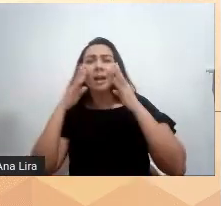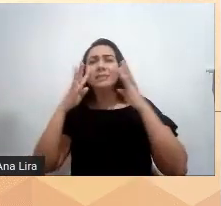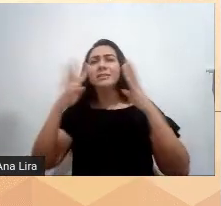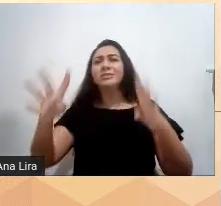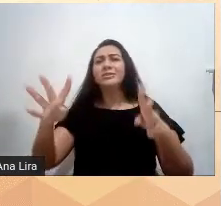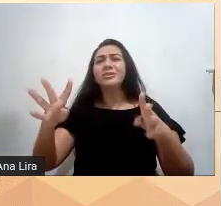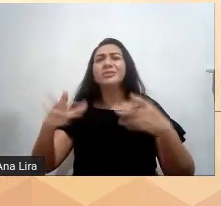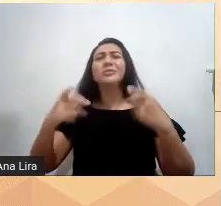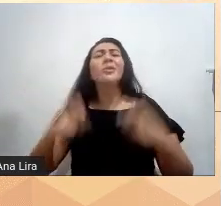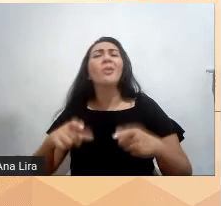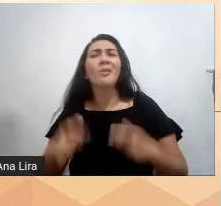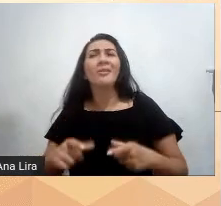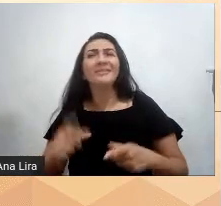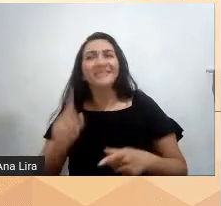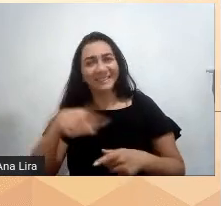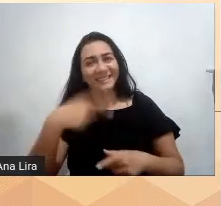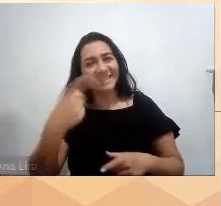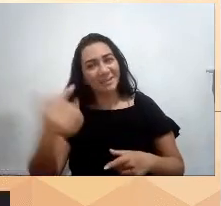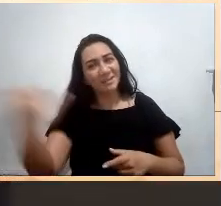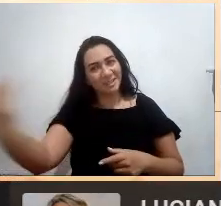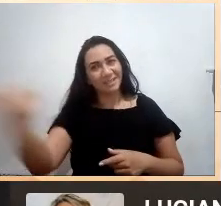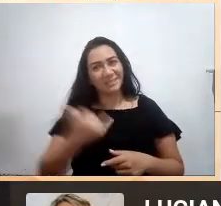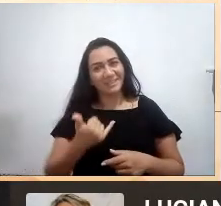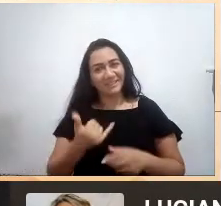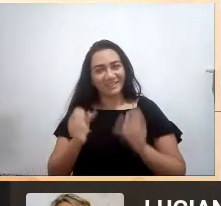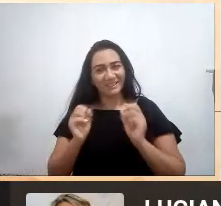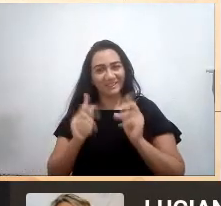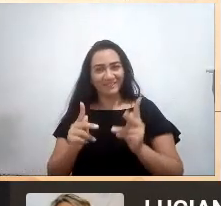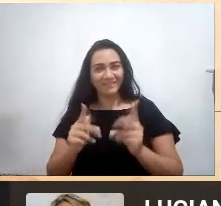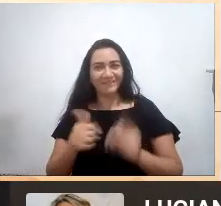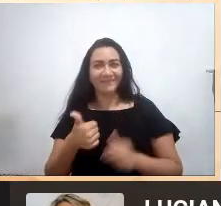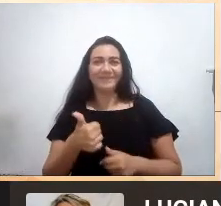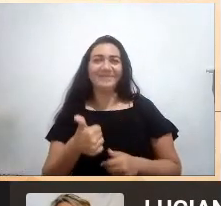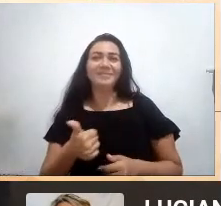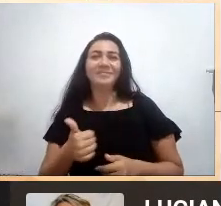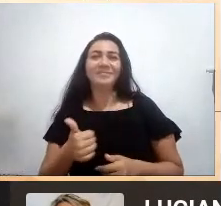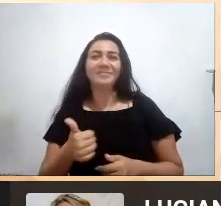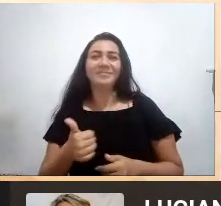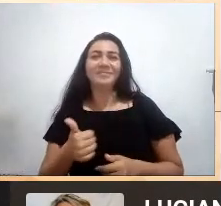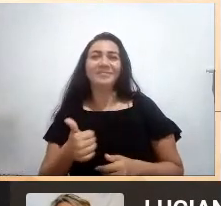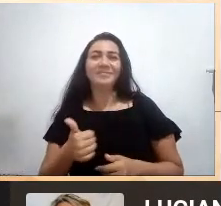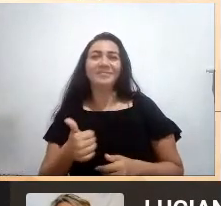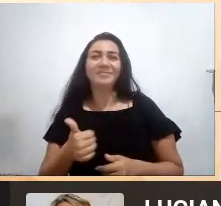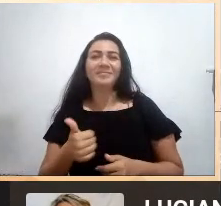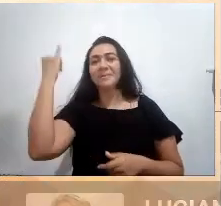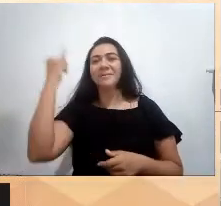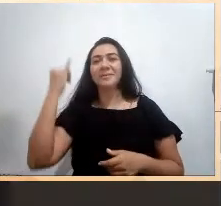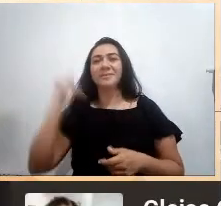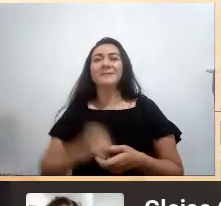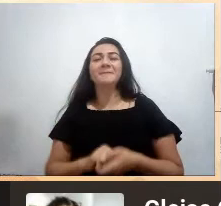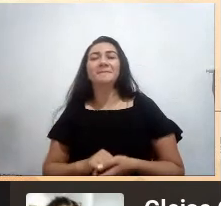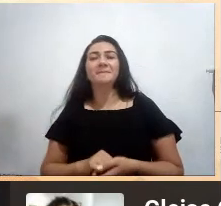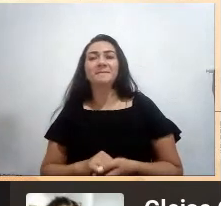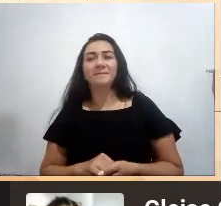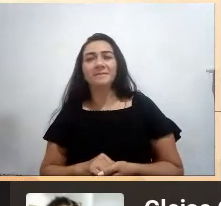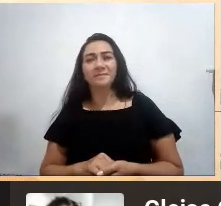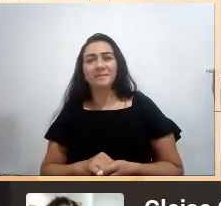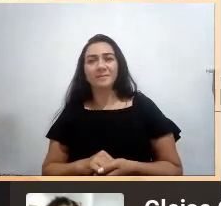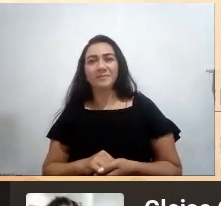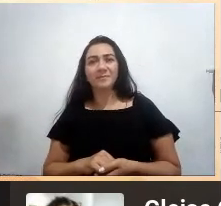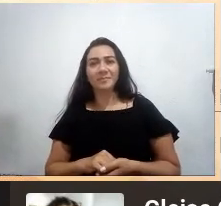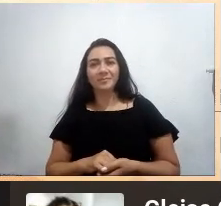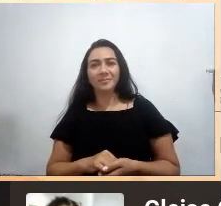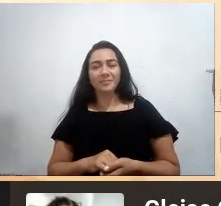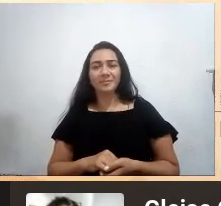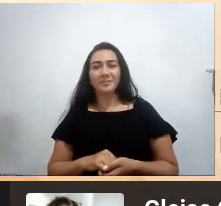sendo desmistificado toda essa minha fala. Eu acho muito interessante, muito bacana. Vamos lá, vamos passando adiante. Então, vamos